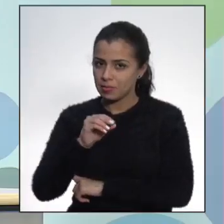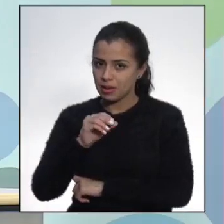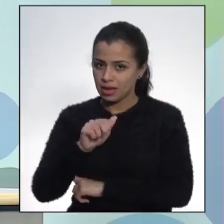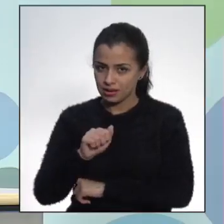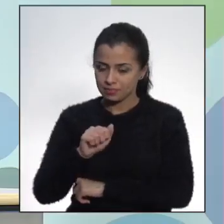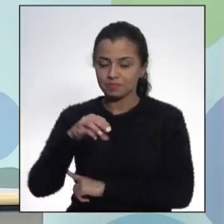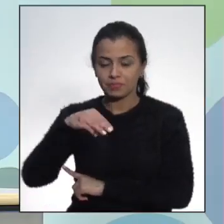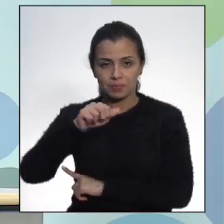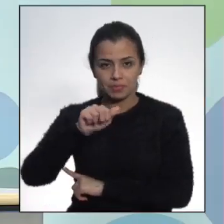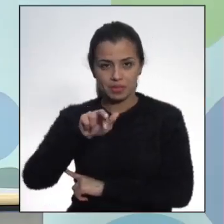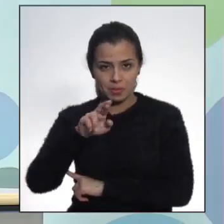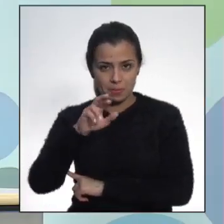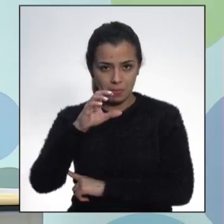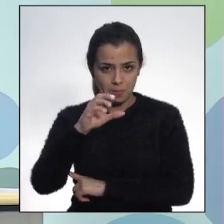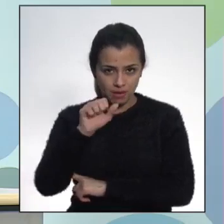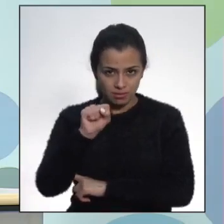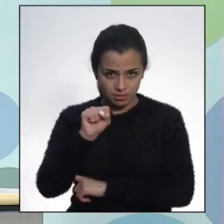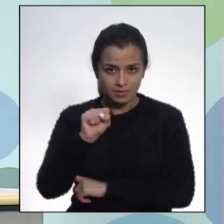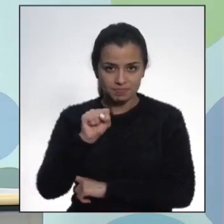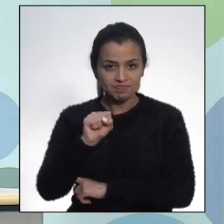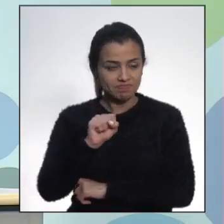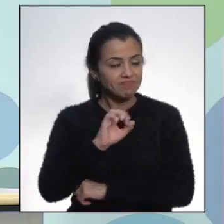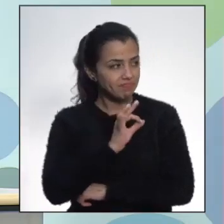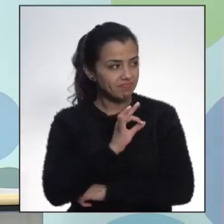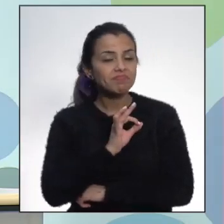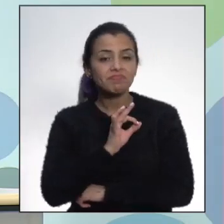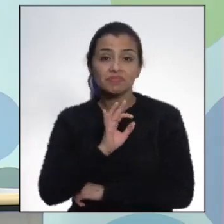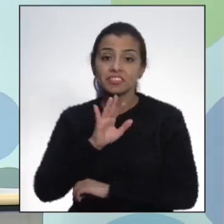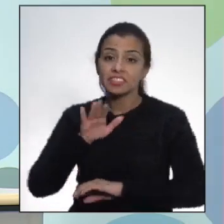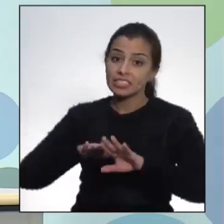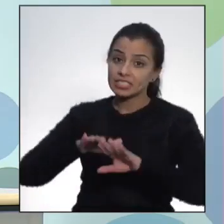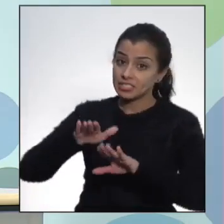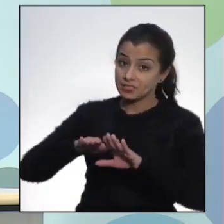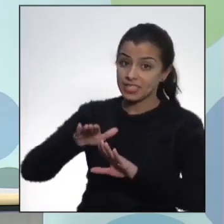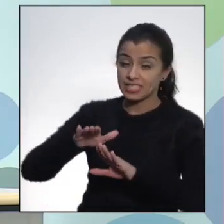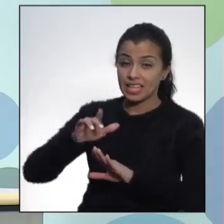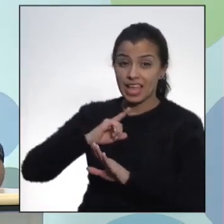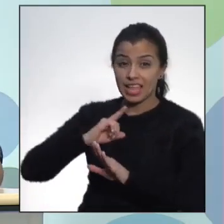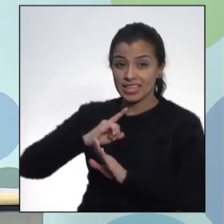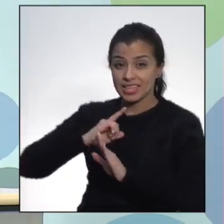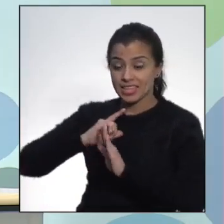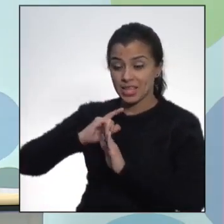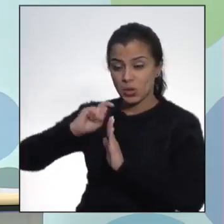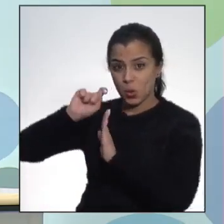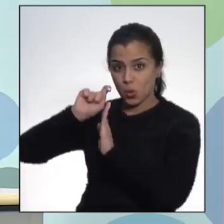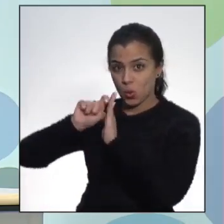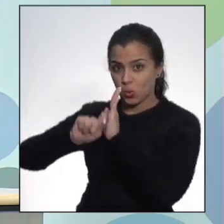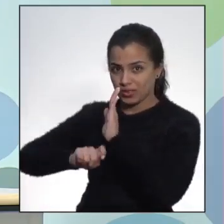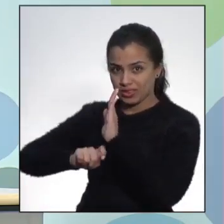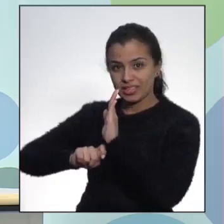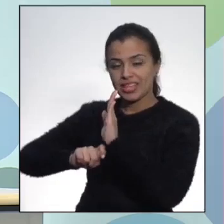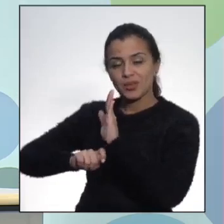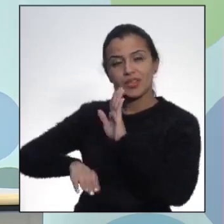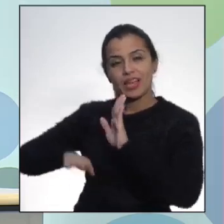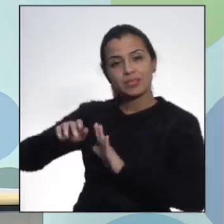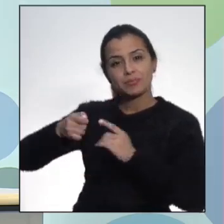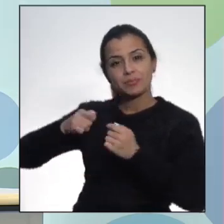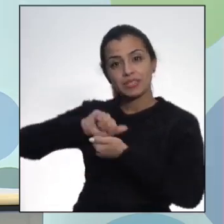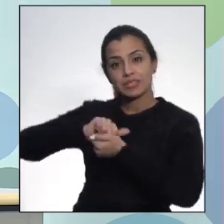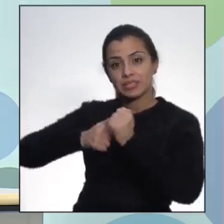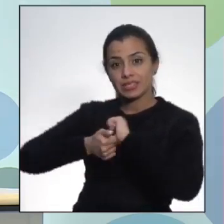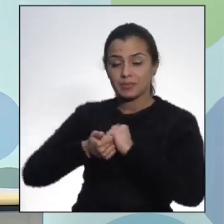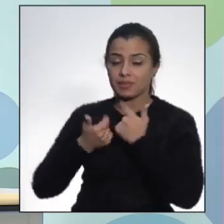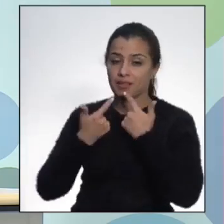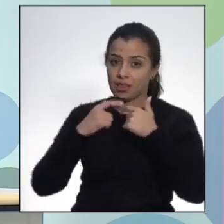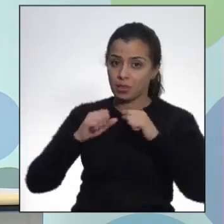teatral, quando ele é transposto para o cinema, né? A gente chama de roteiro, né? Então é necessário a gente adaptar, né, a linguagem para os diversos